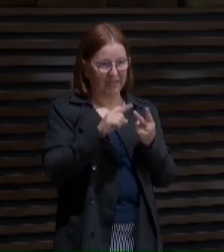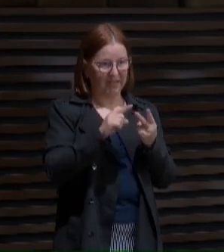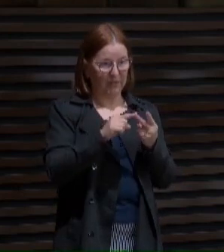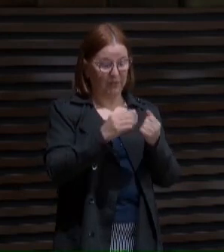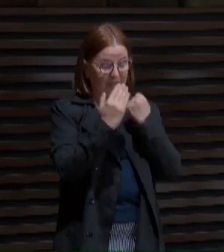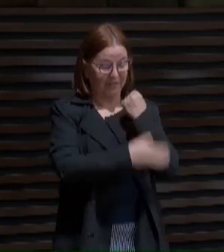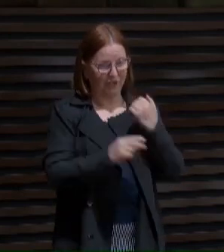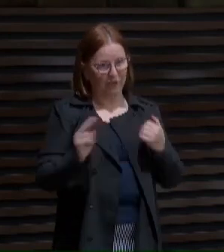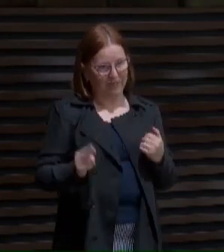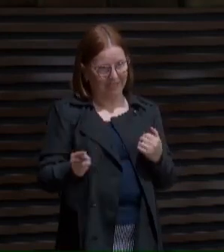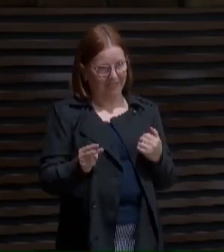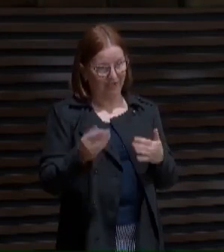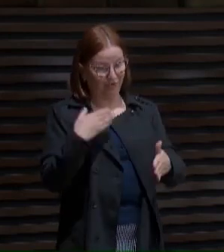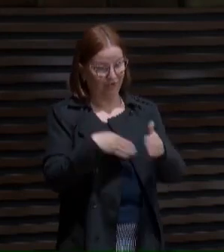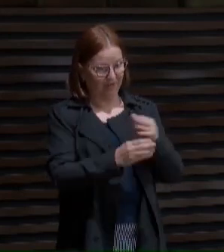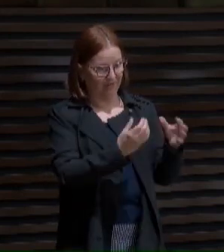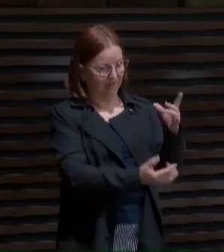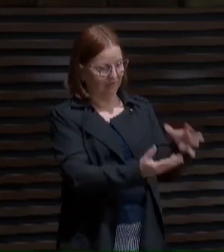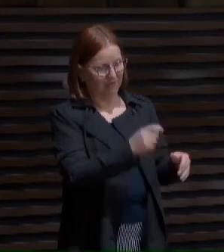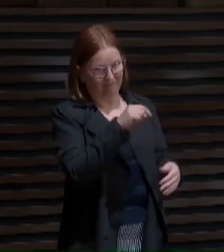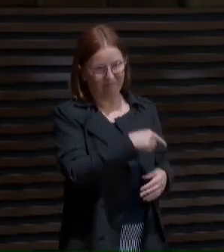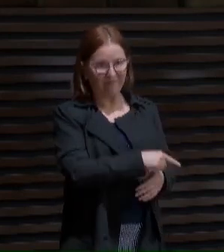eterna no inferno. É isso que